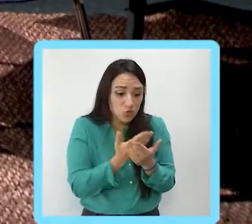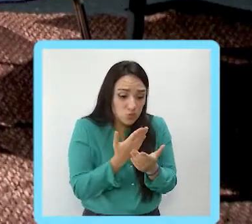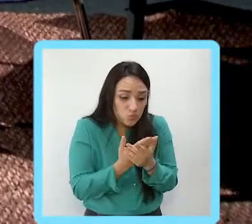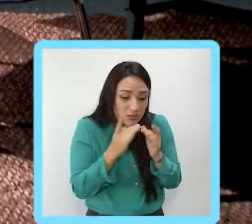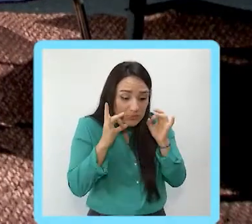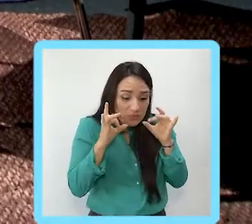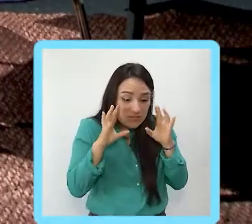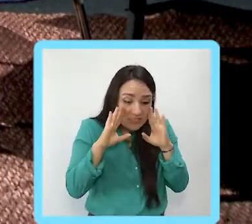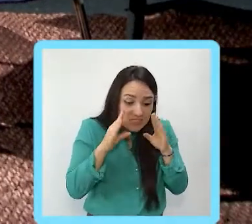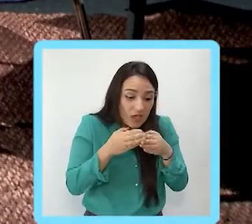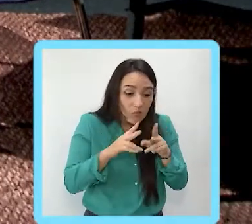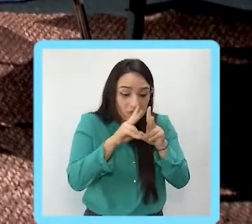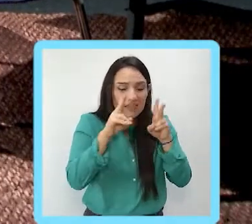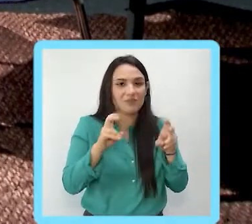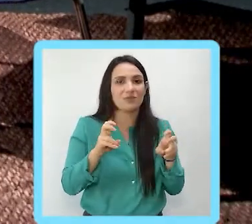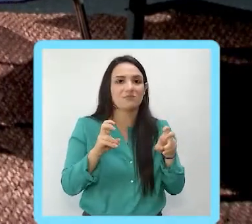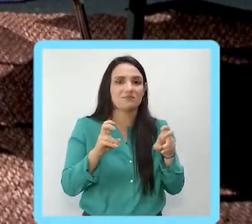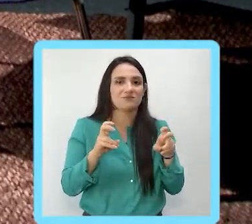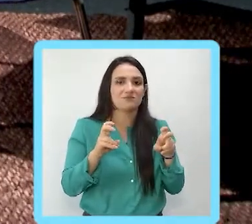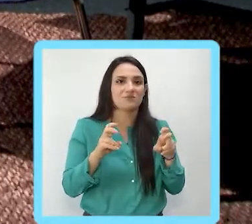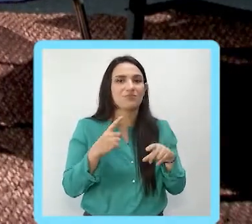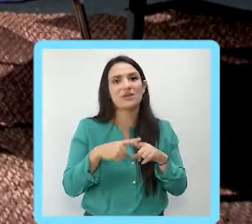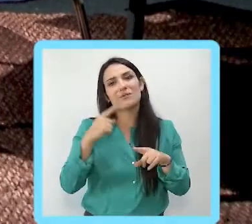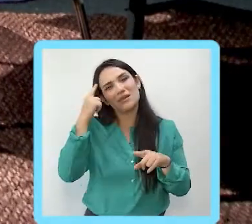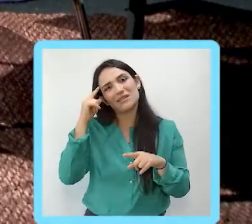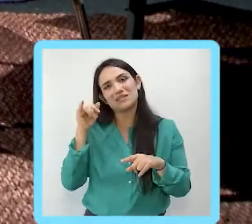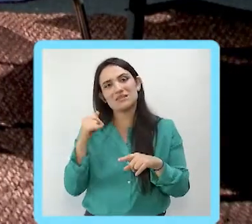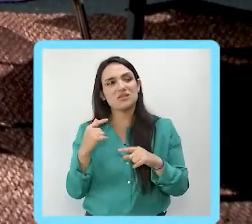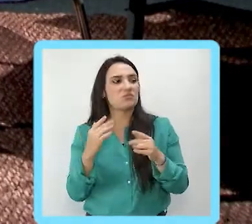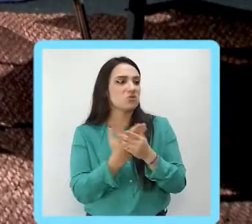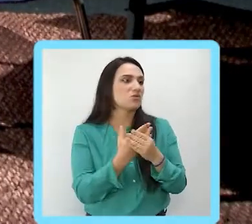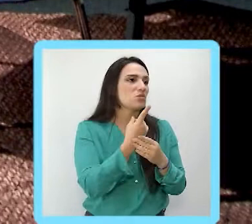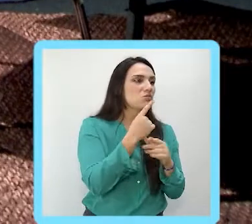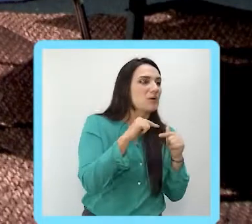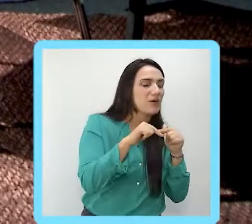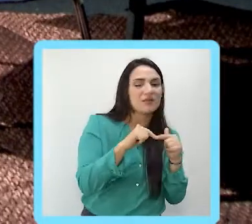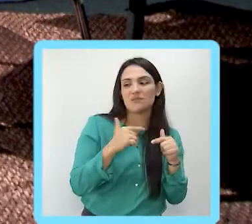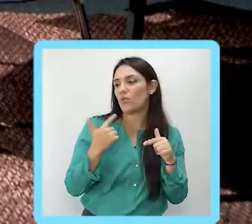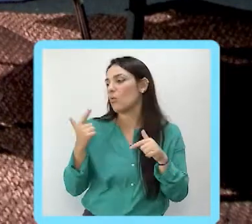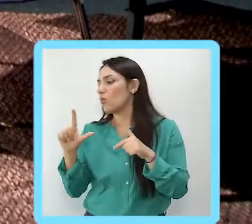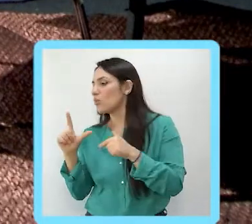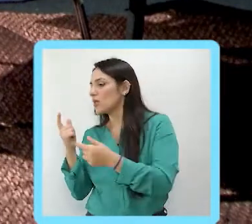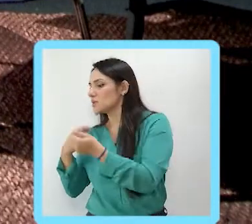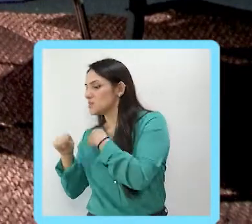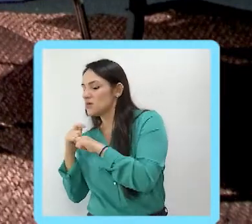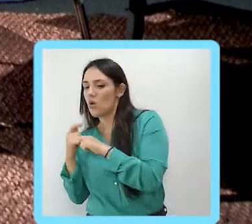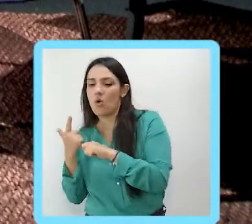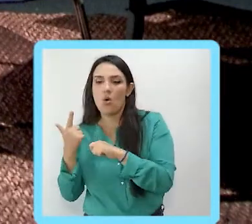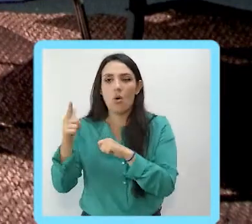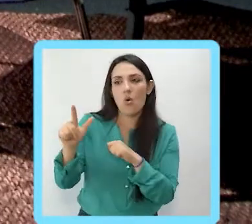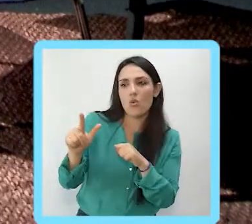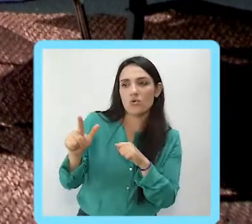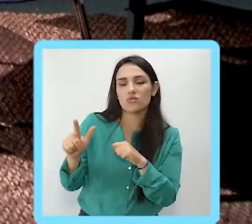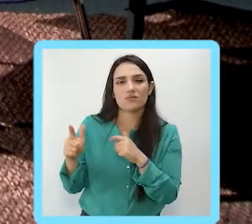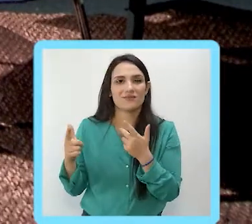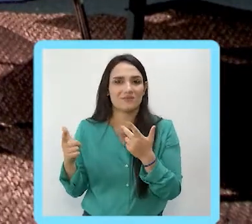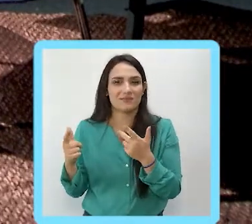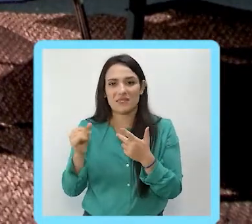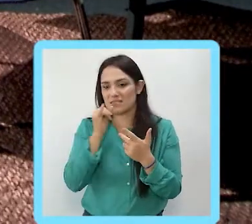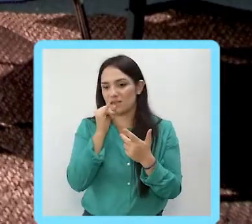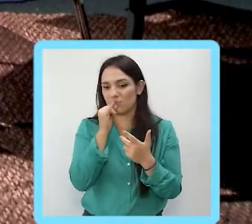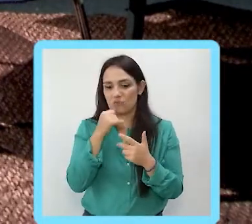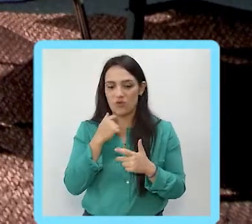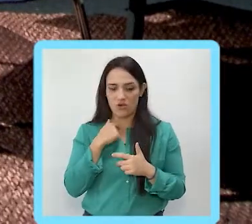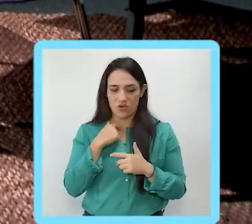especializa no assunto, do que se ele tiver cada hora um processo de uma matéria para olhar. Então, só porque era Dourados,